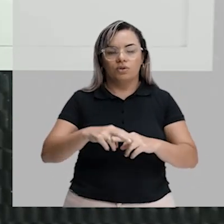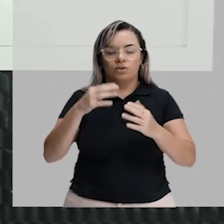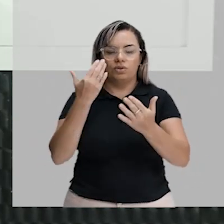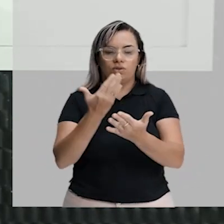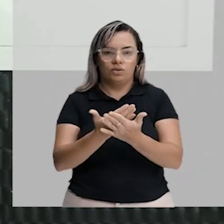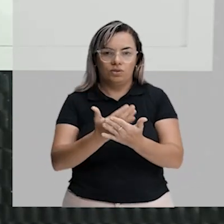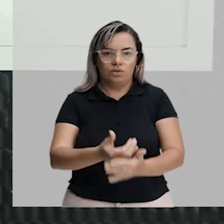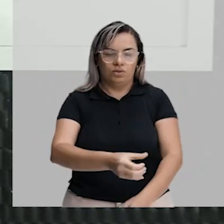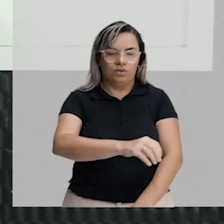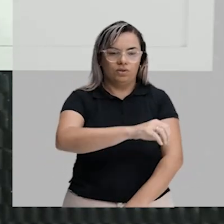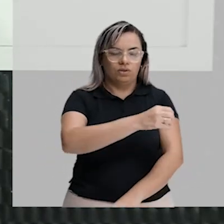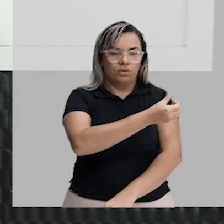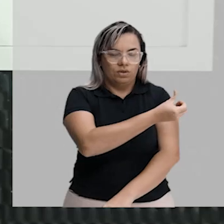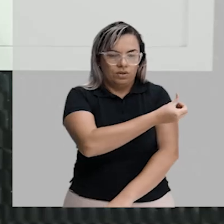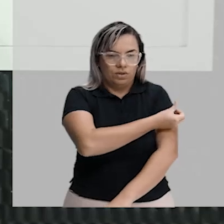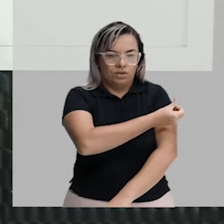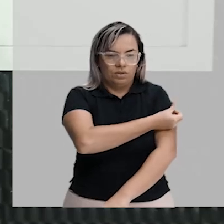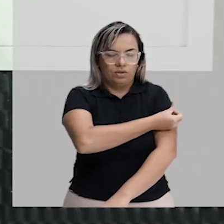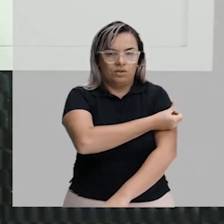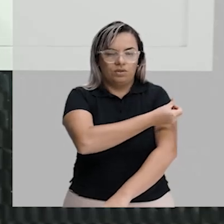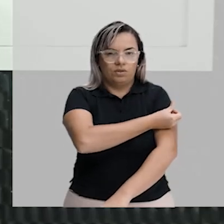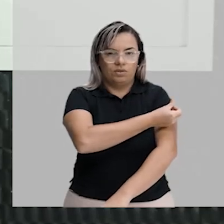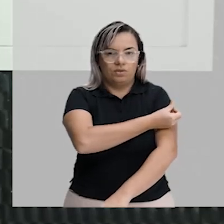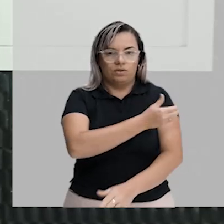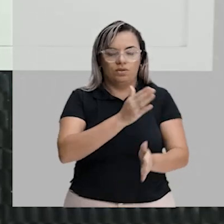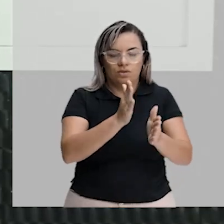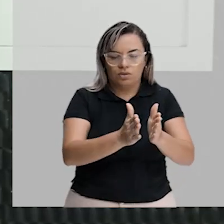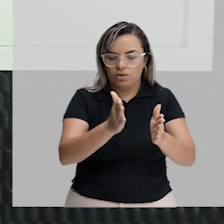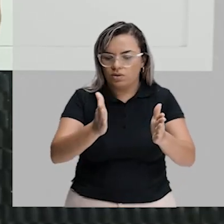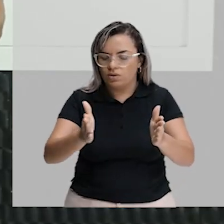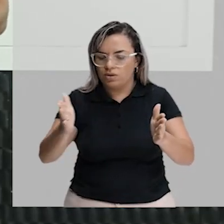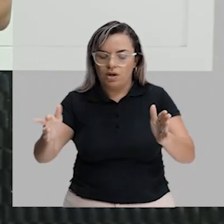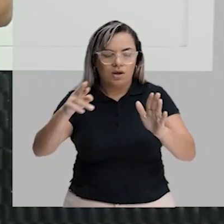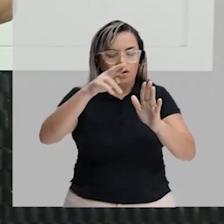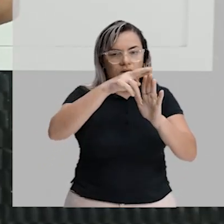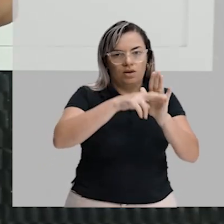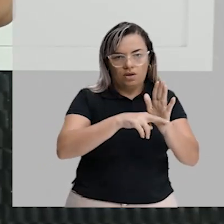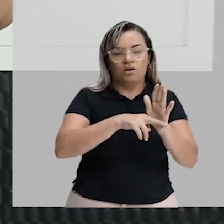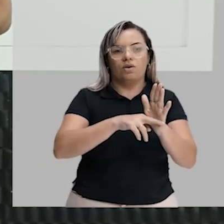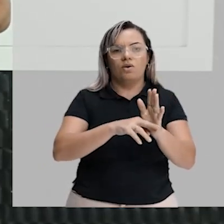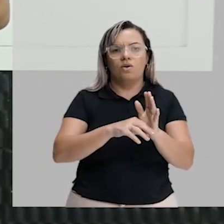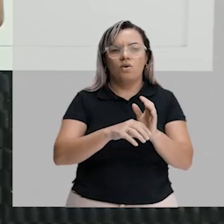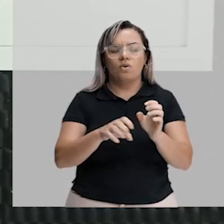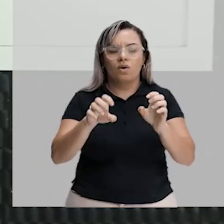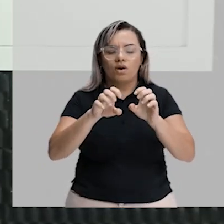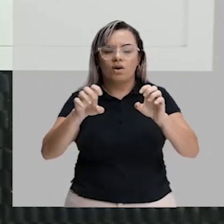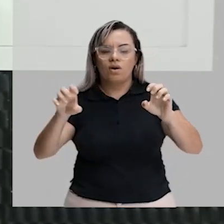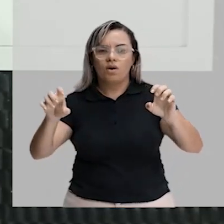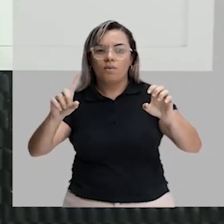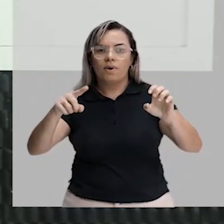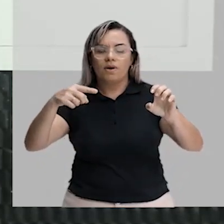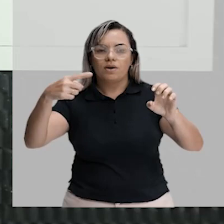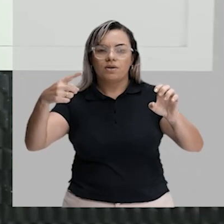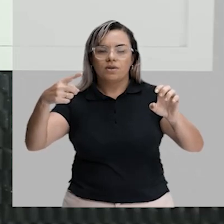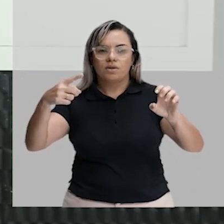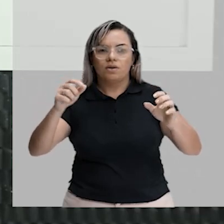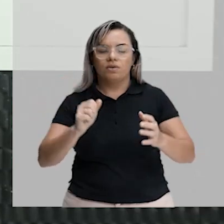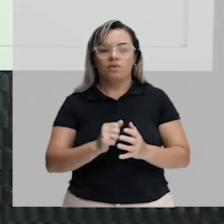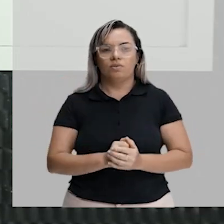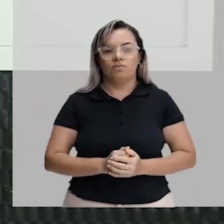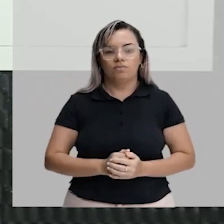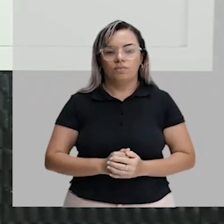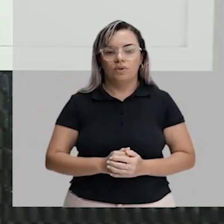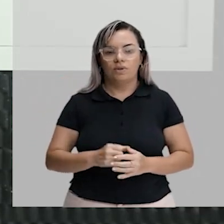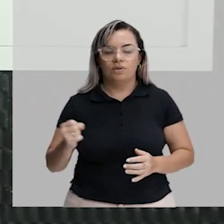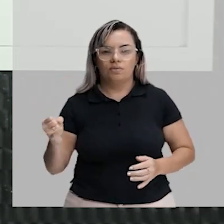É para quando eu tiver uma sequência de operações, eu saber qual operação tem prioridade em relação à outra. Certo? Então, eu vou